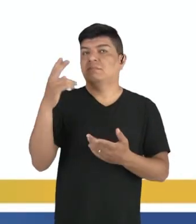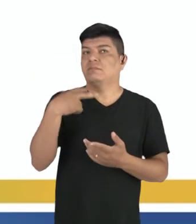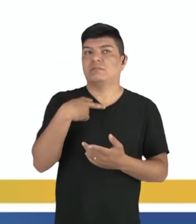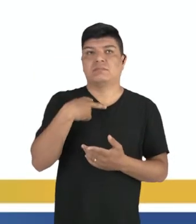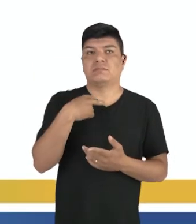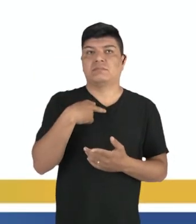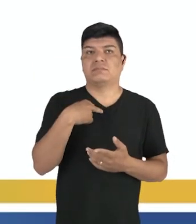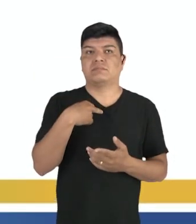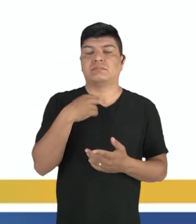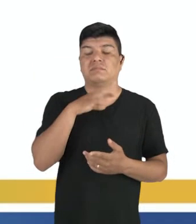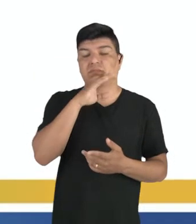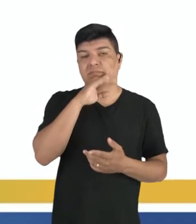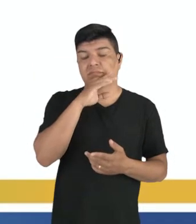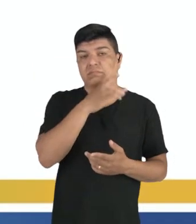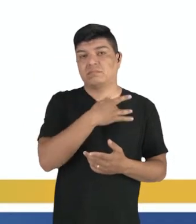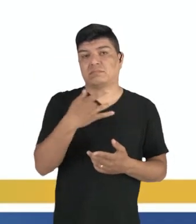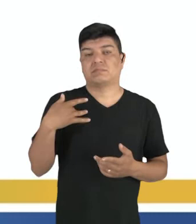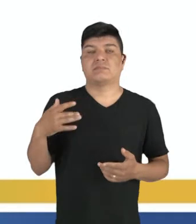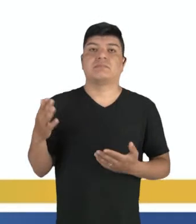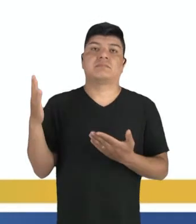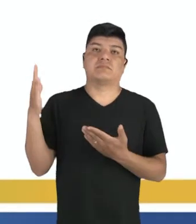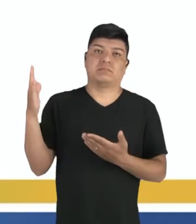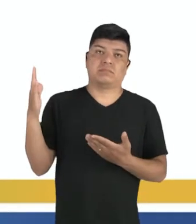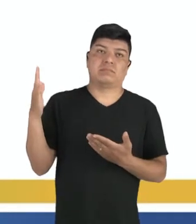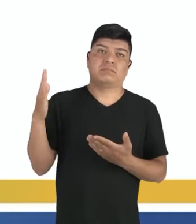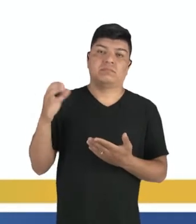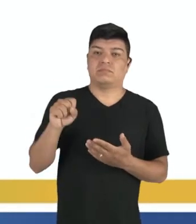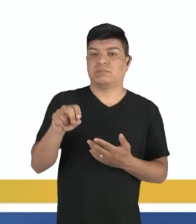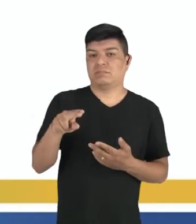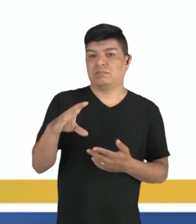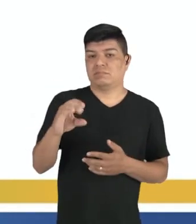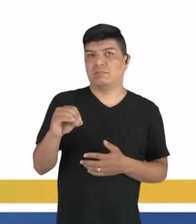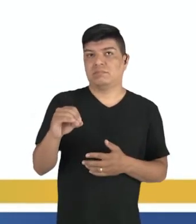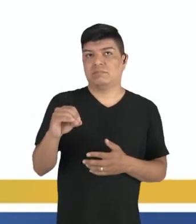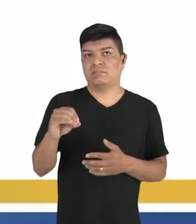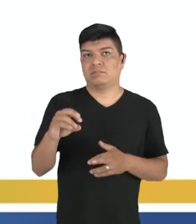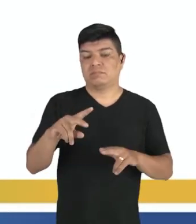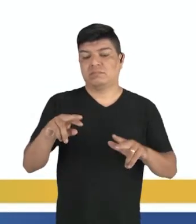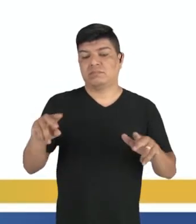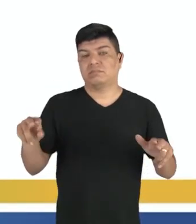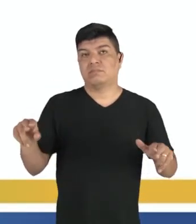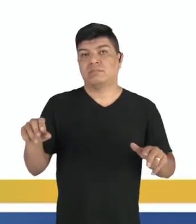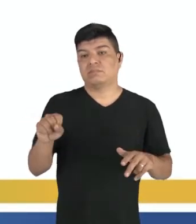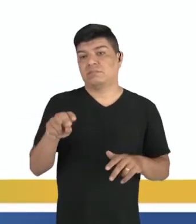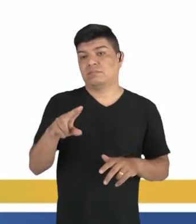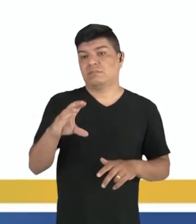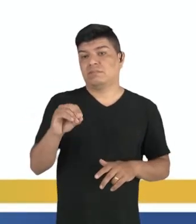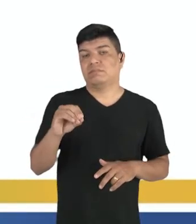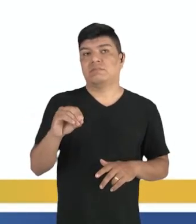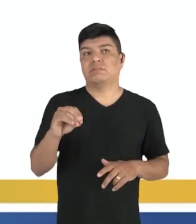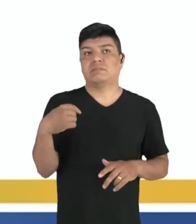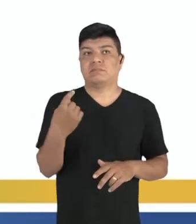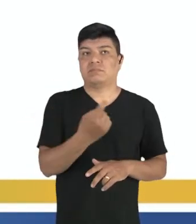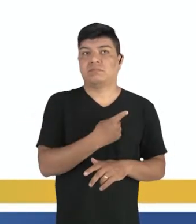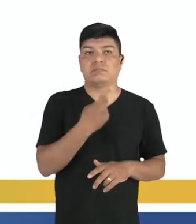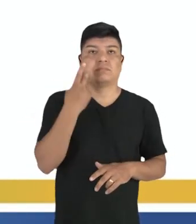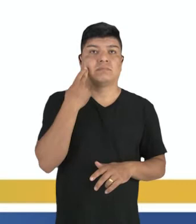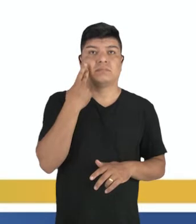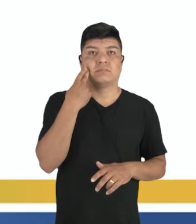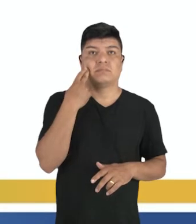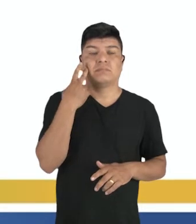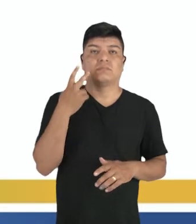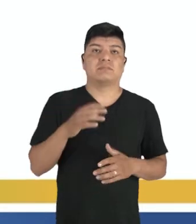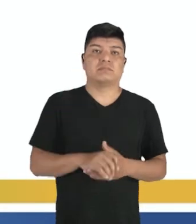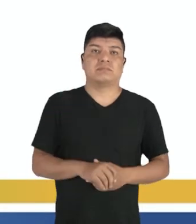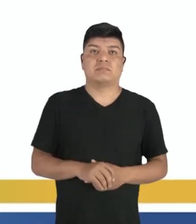Refrigerante, gaseosa, refrigerante. Já suco, né, parece tudo meio o contrário. O suco, que para nós é natural,